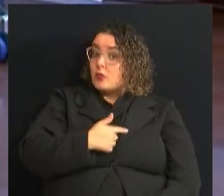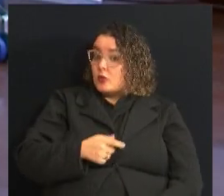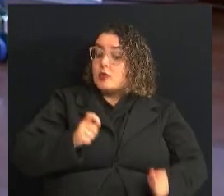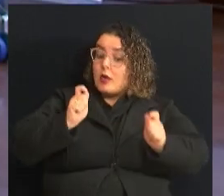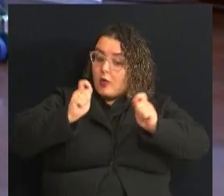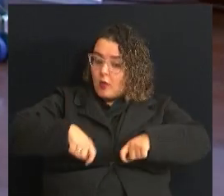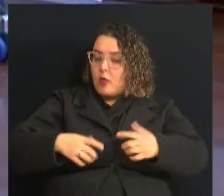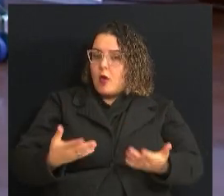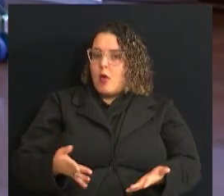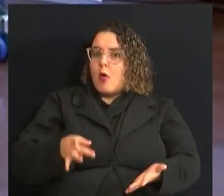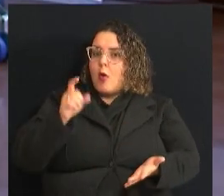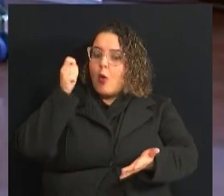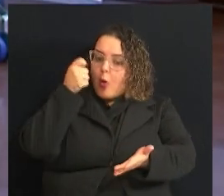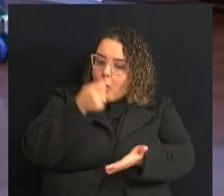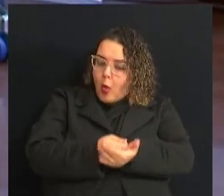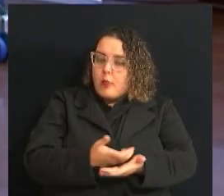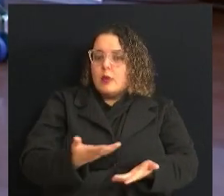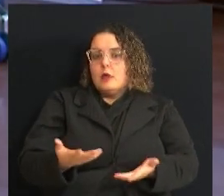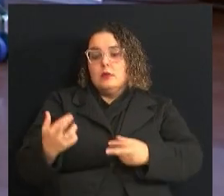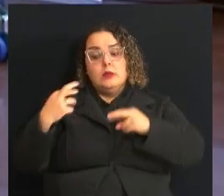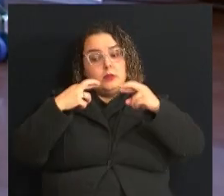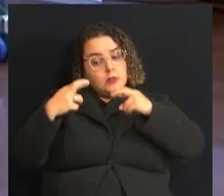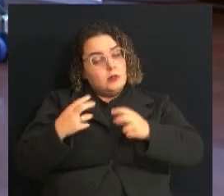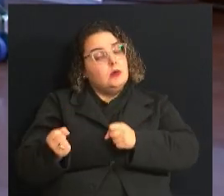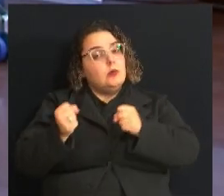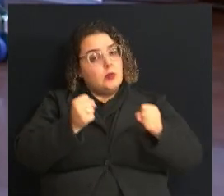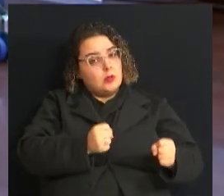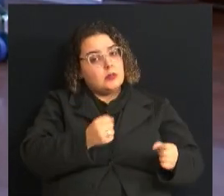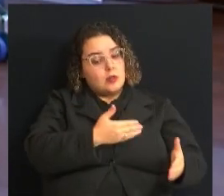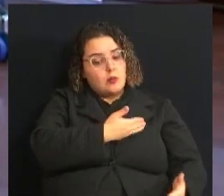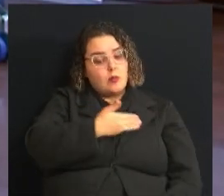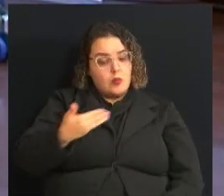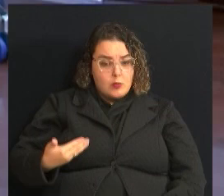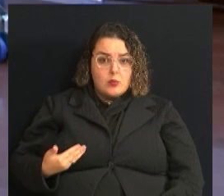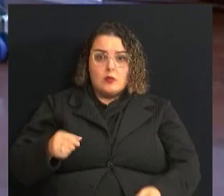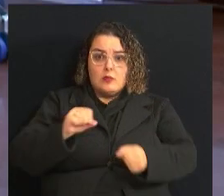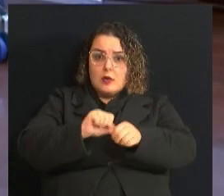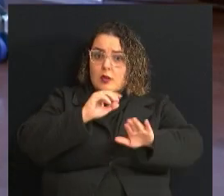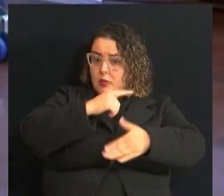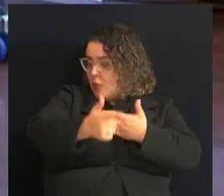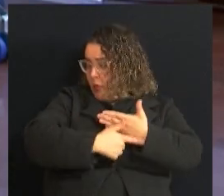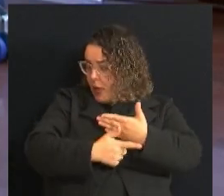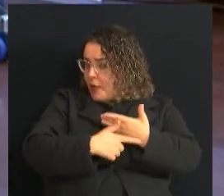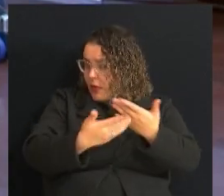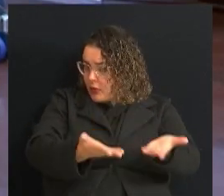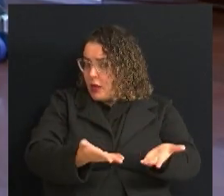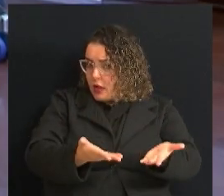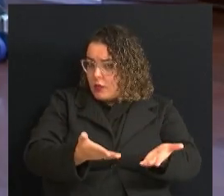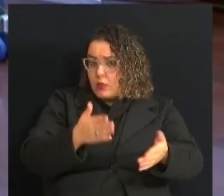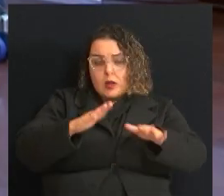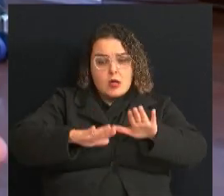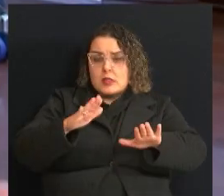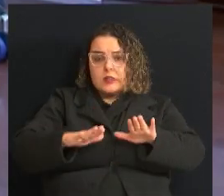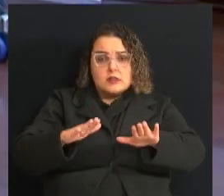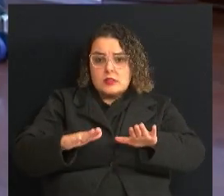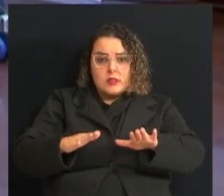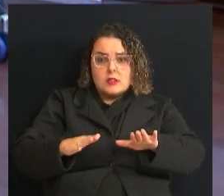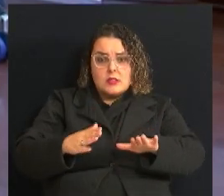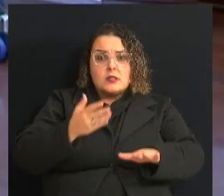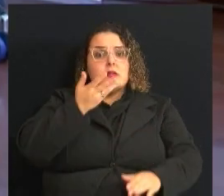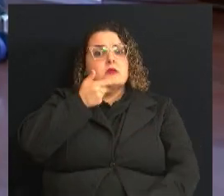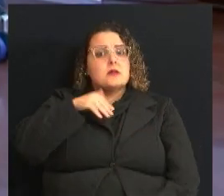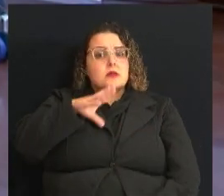fiscalizarmos e o poder público fazer a sua vez, a sua parte, né? Porque eles muitas vezes não estão formados ainda